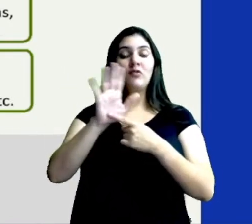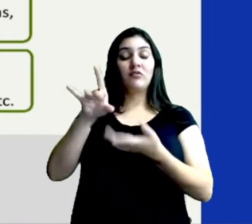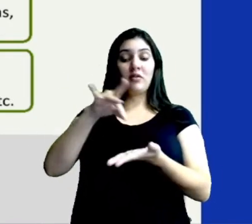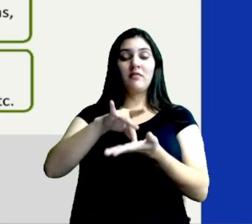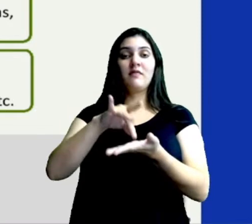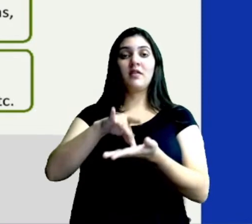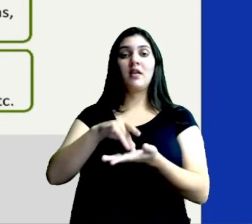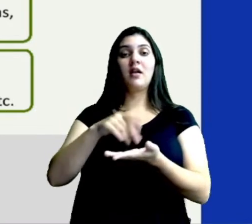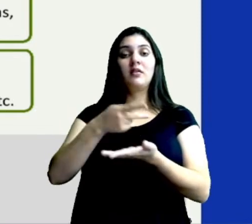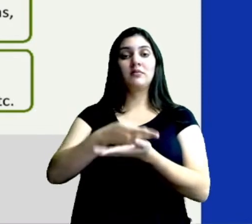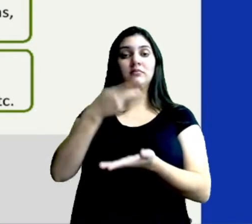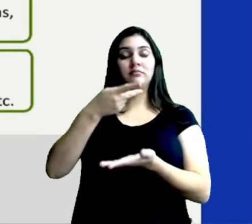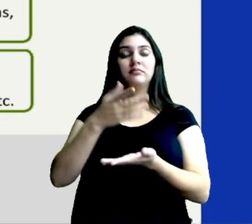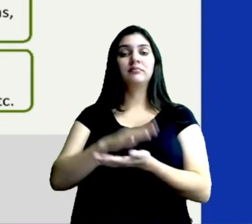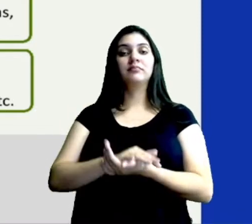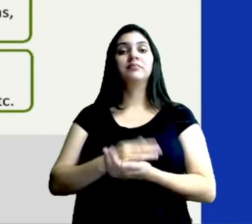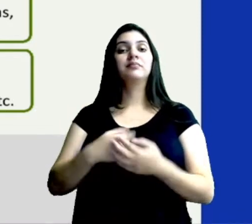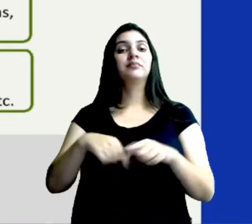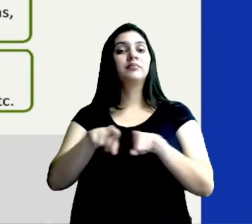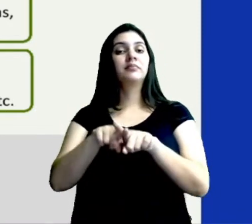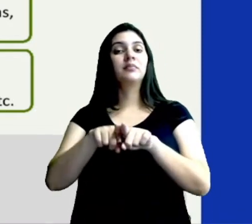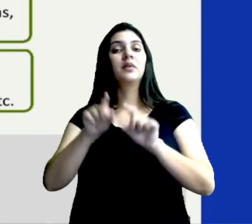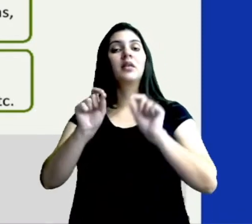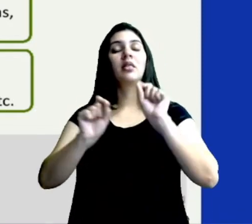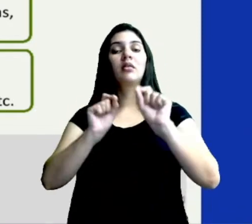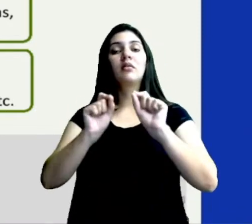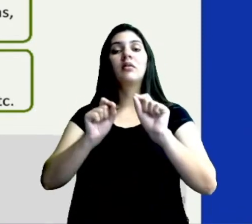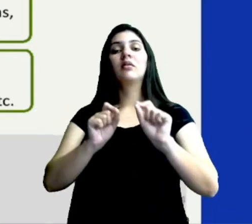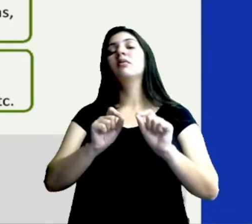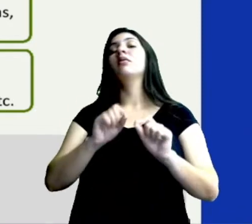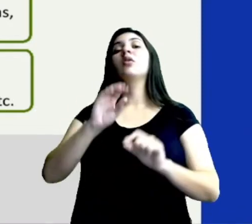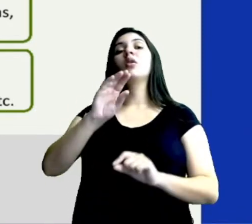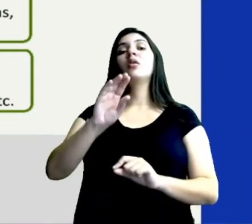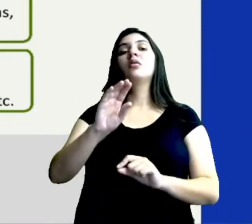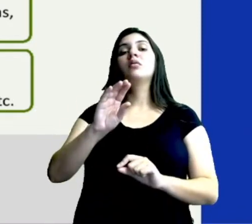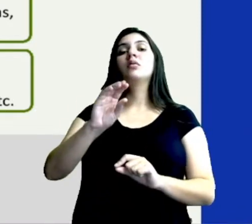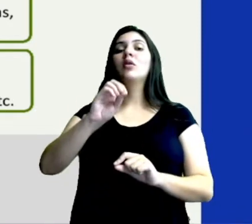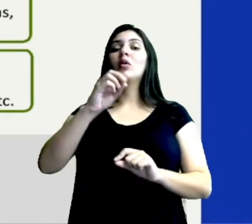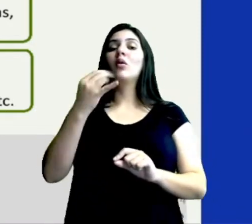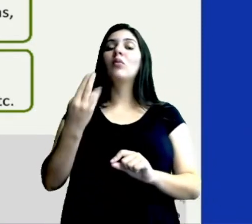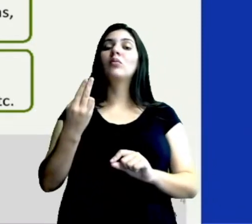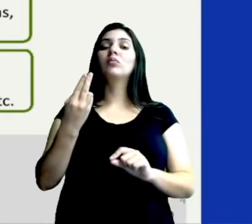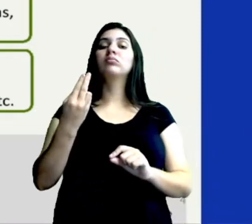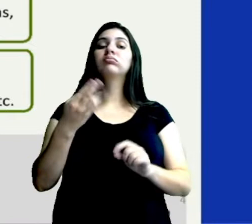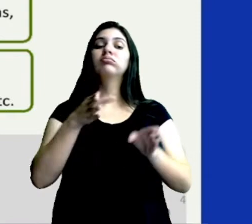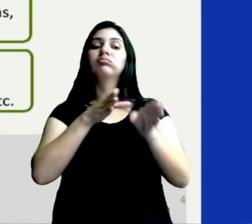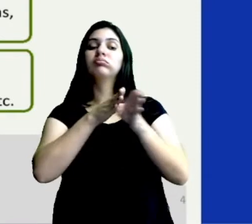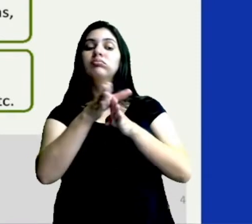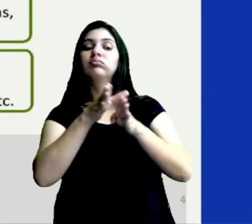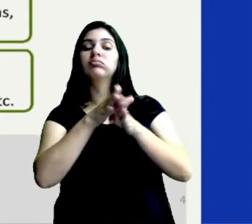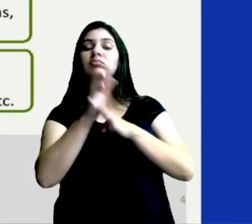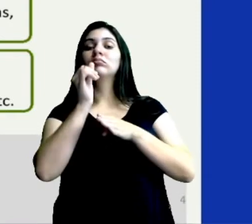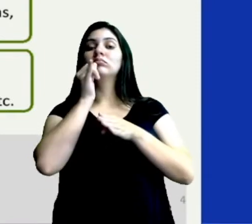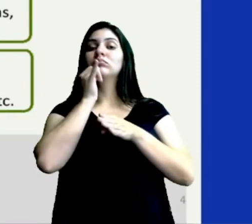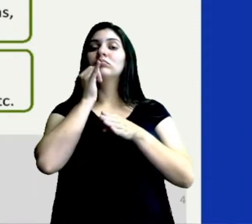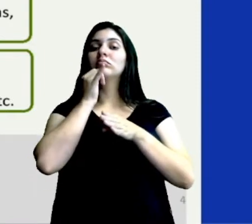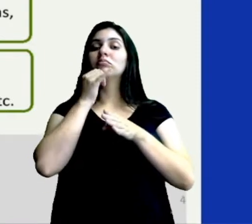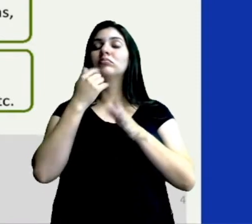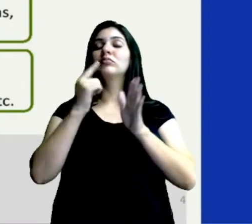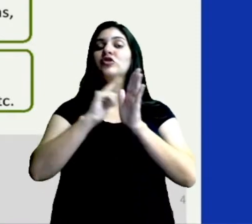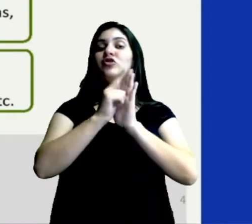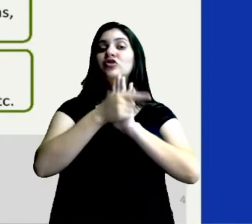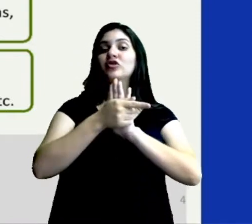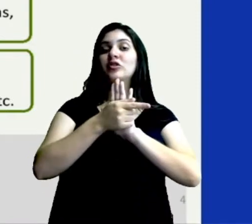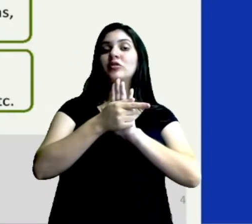né? Temos também o injuntivo ou instrucional, que vai ser predominante em